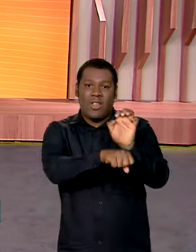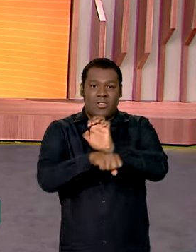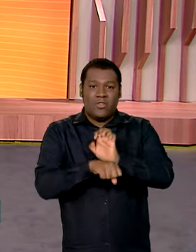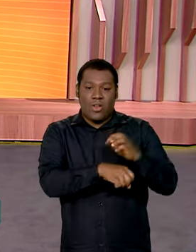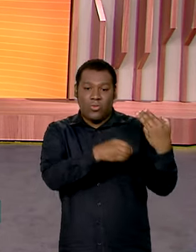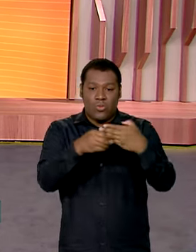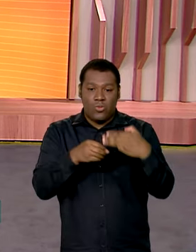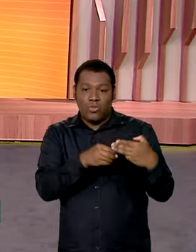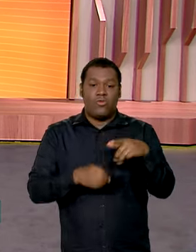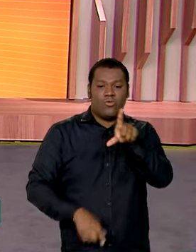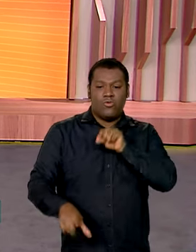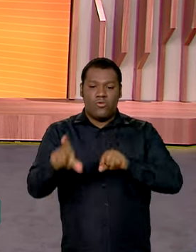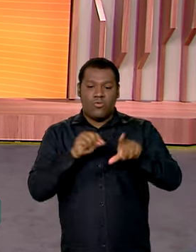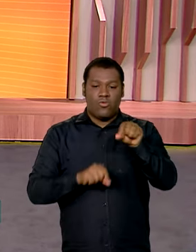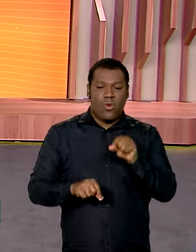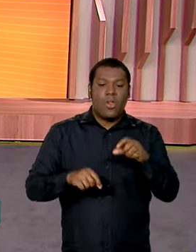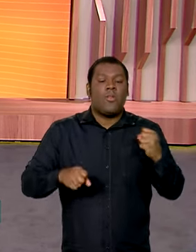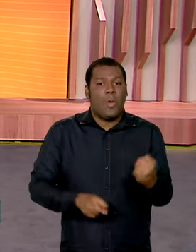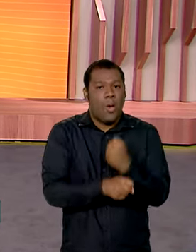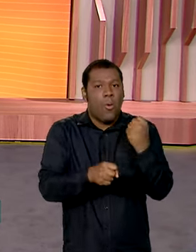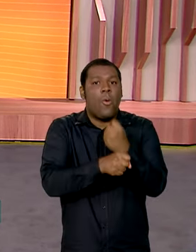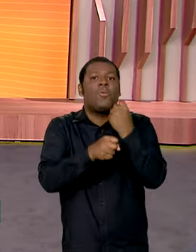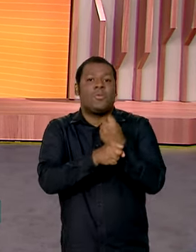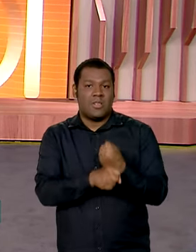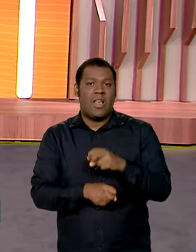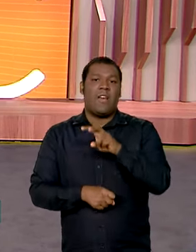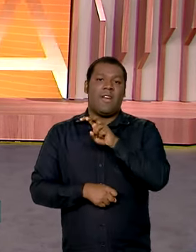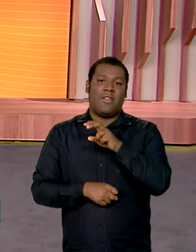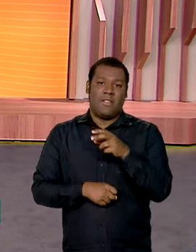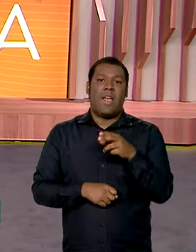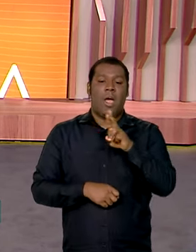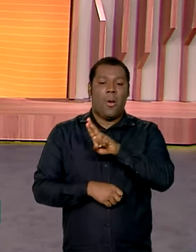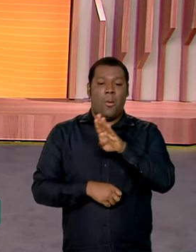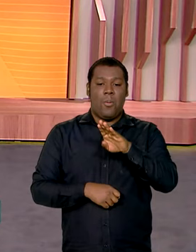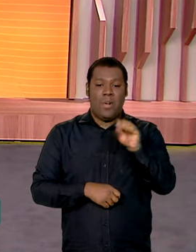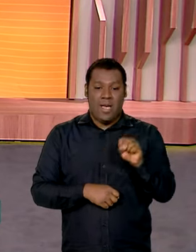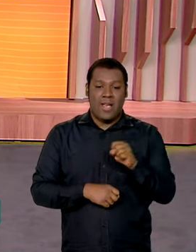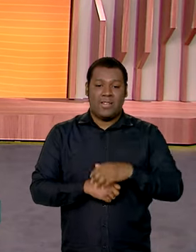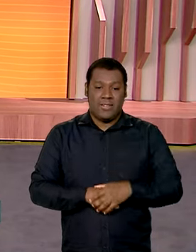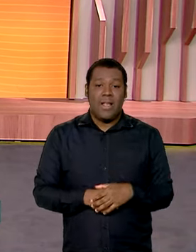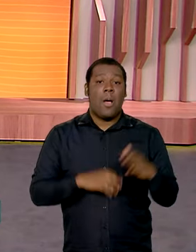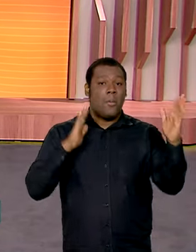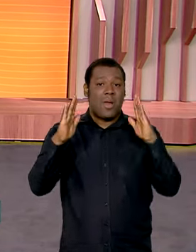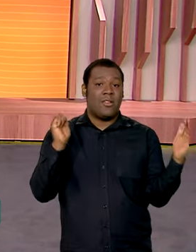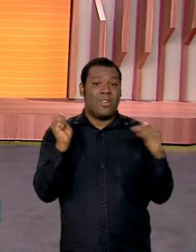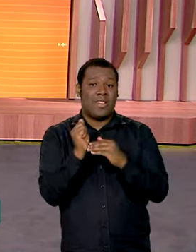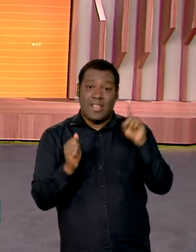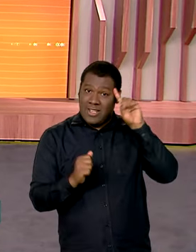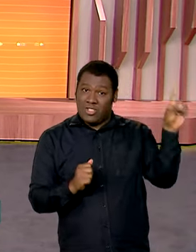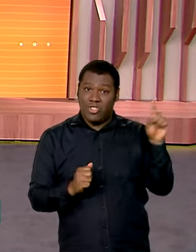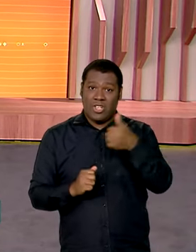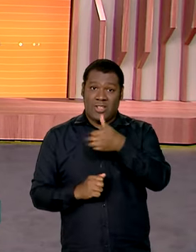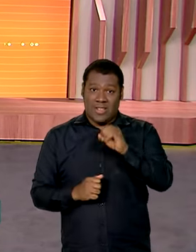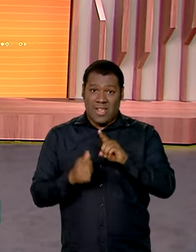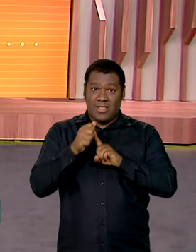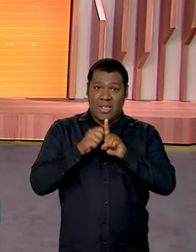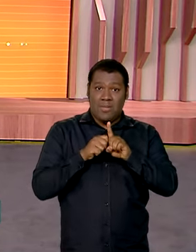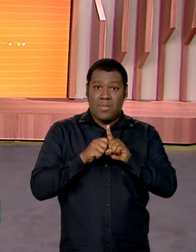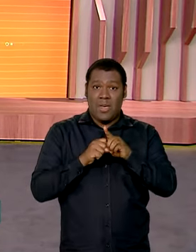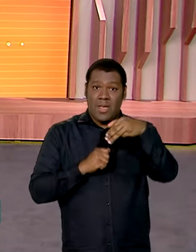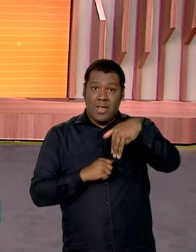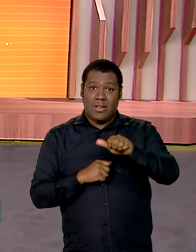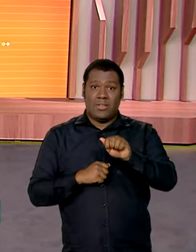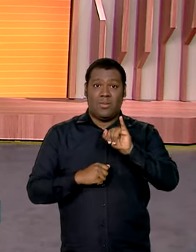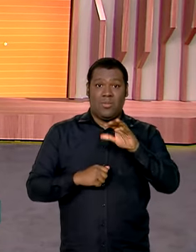municípios que foram selecionados para receber essas novas unidades têm até 10 de maio para formalizar a adesão à